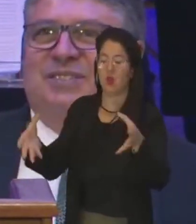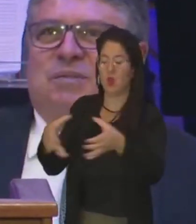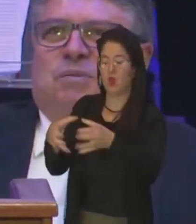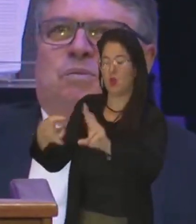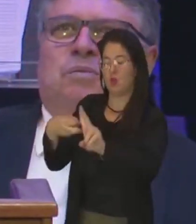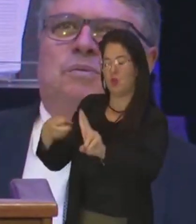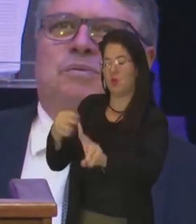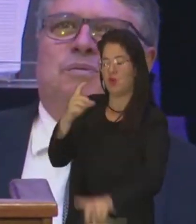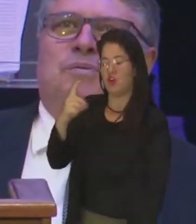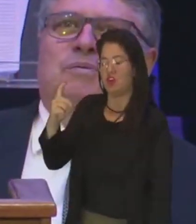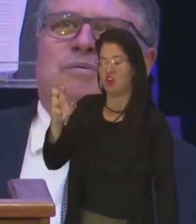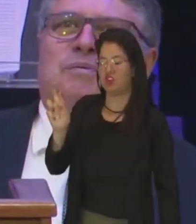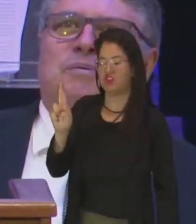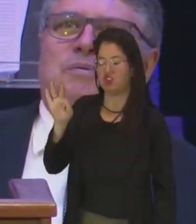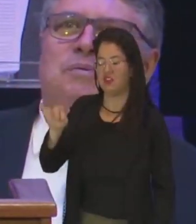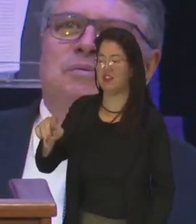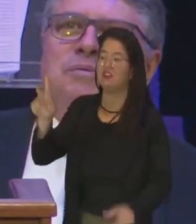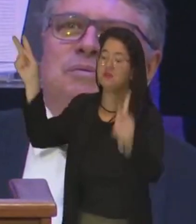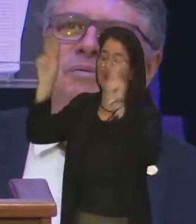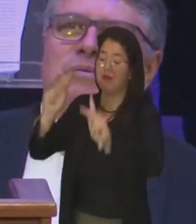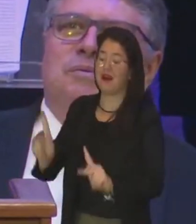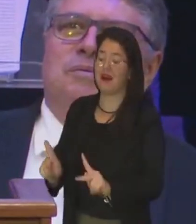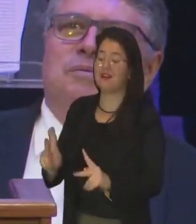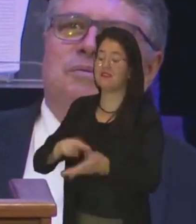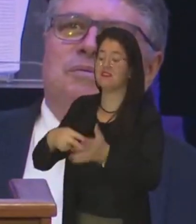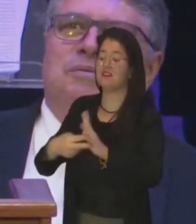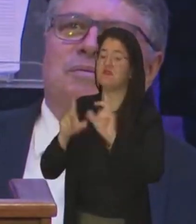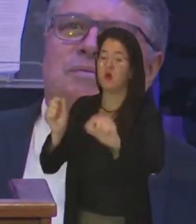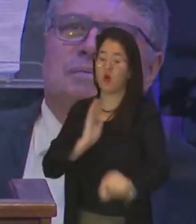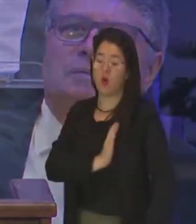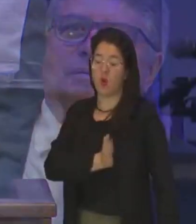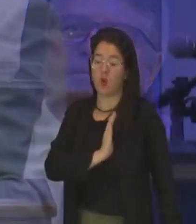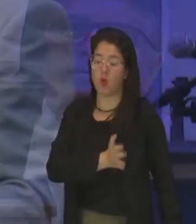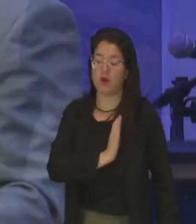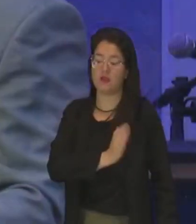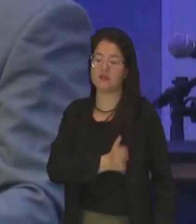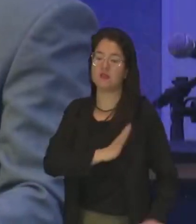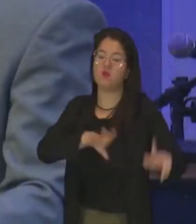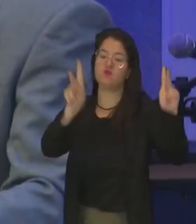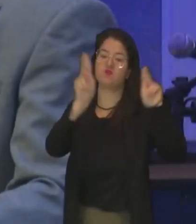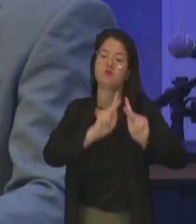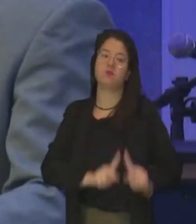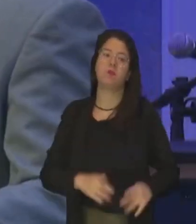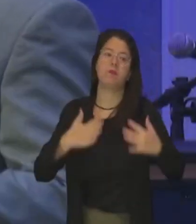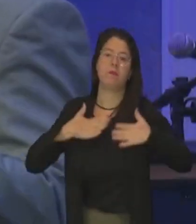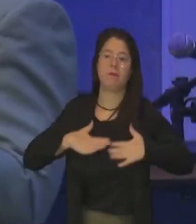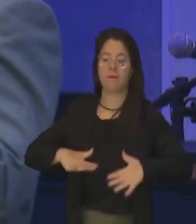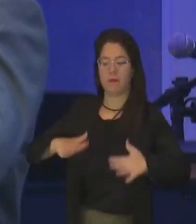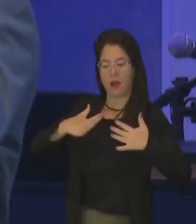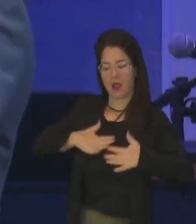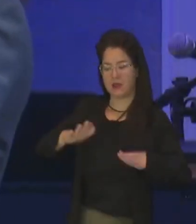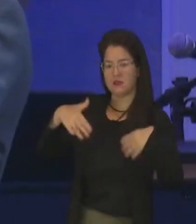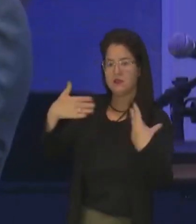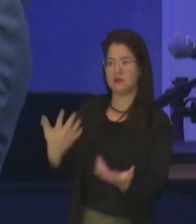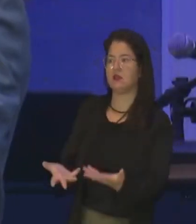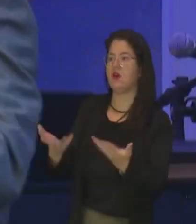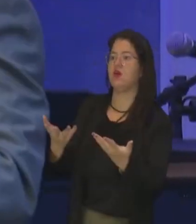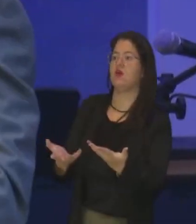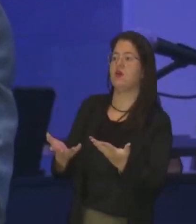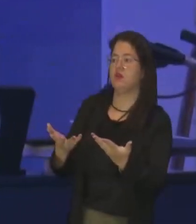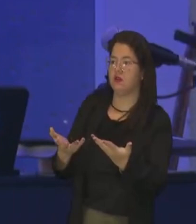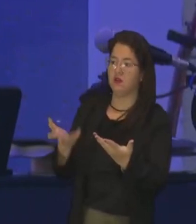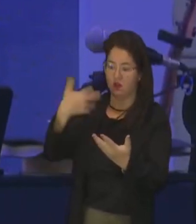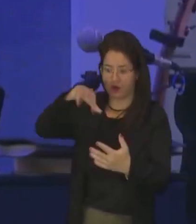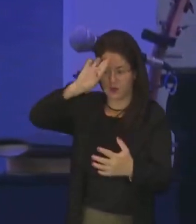xerente, estar em paz é estar com seu coração deitado, né? Então, que Jesus deite